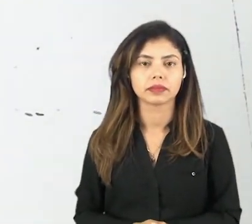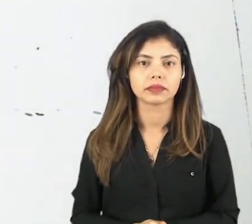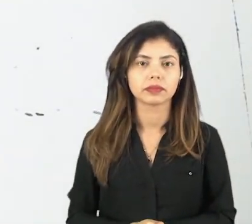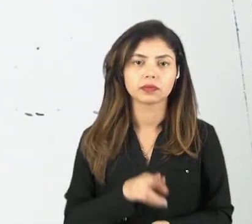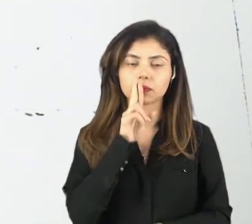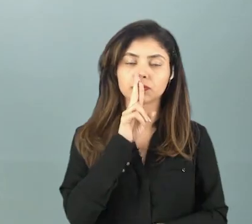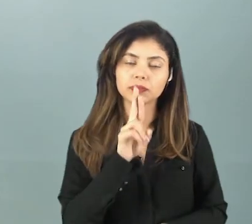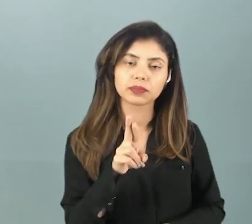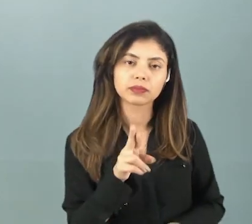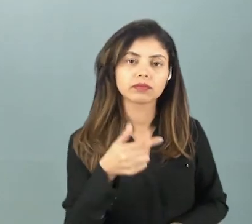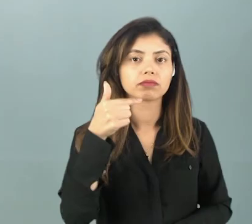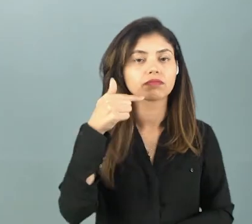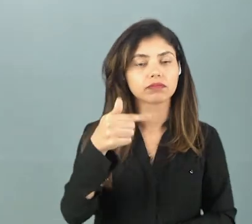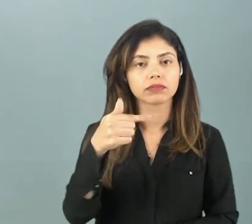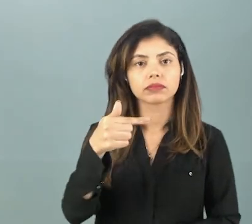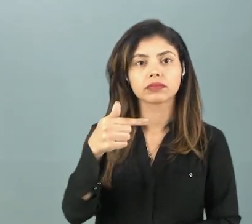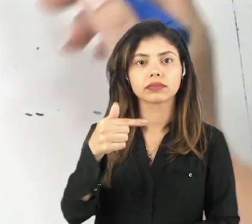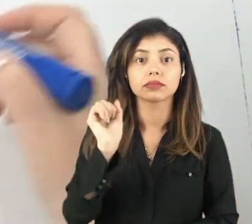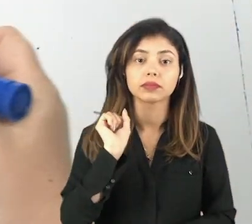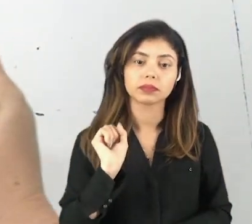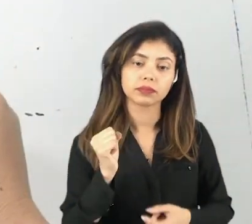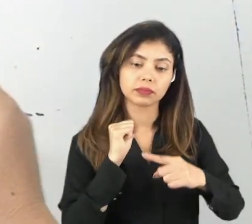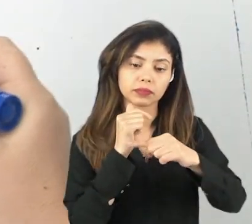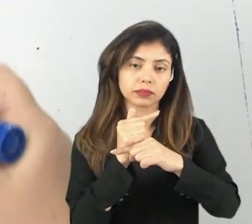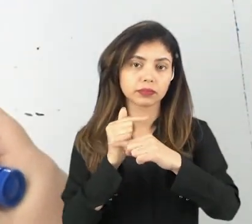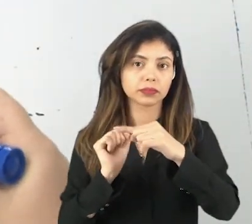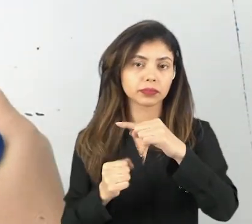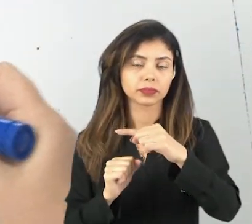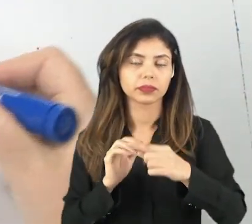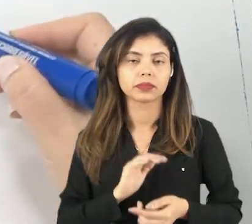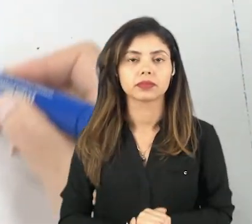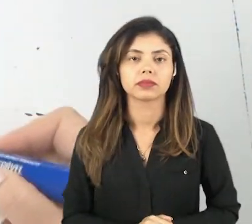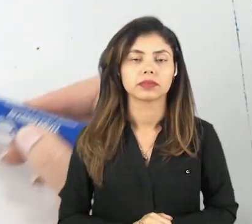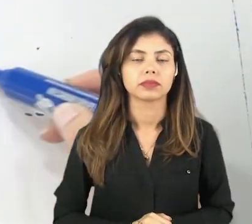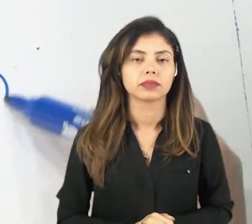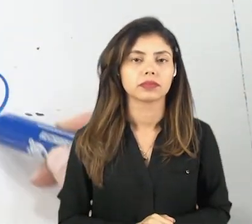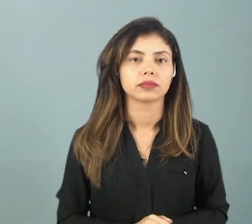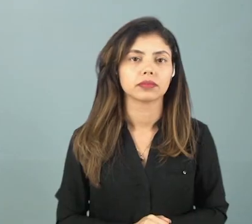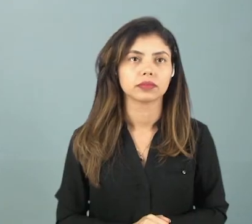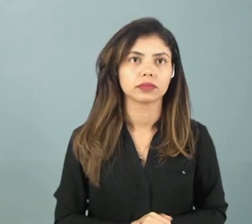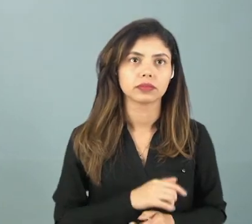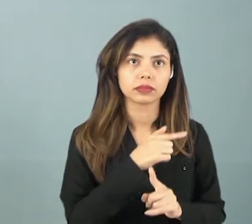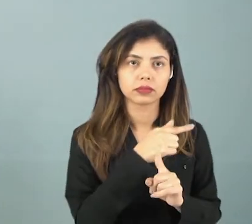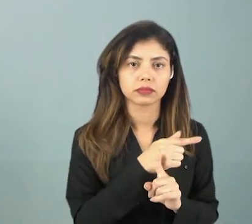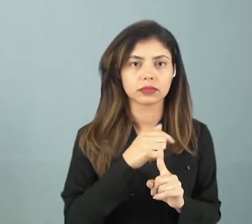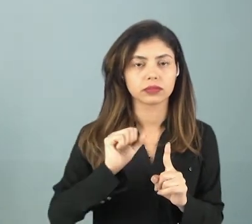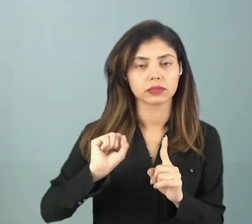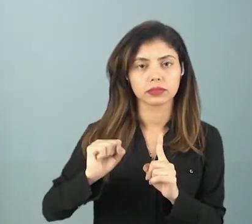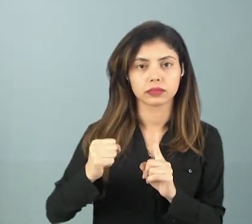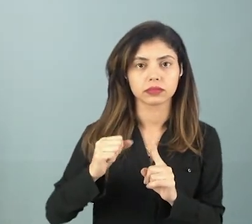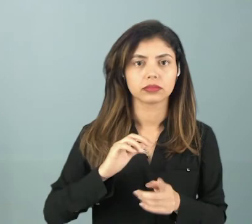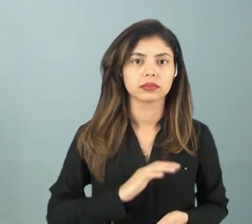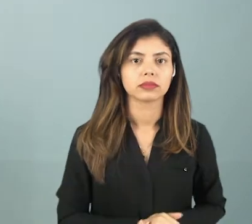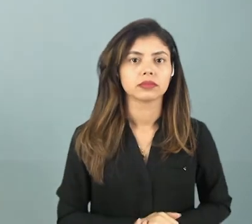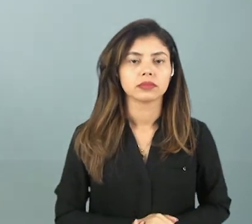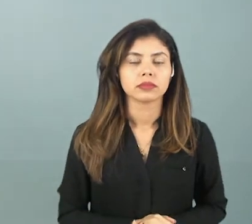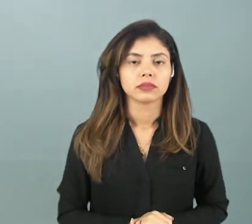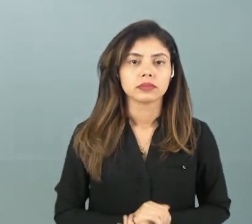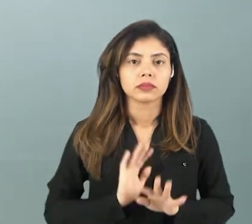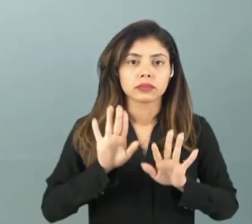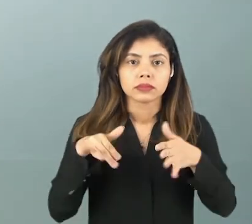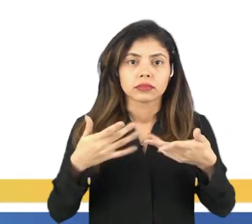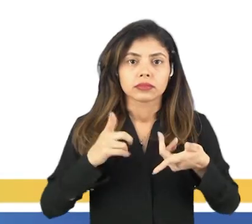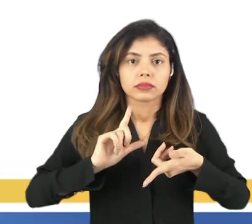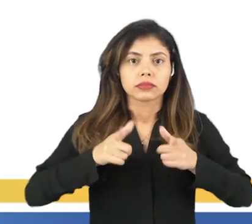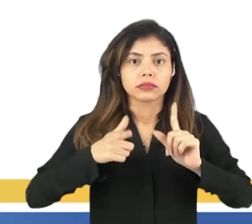uma resposta de 7 oitavo. Ou outra forma de representar assim. Qual a letrinha